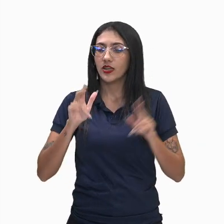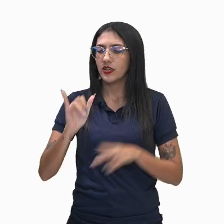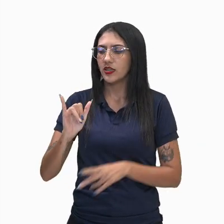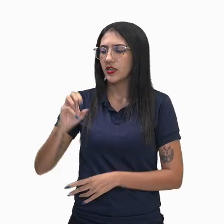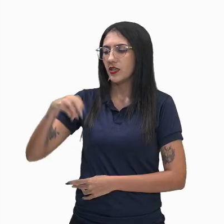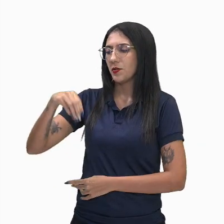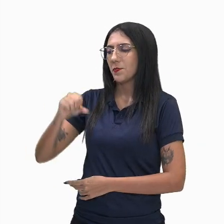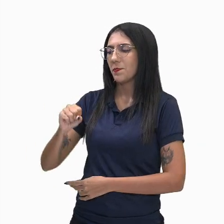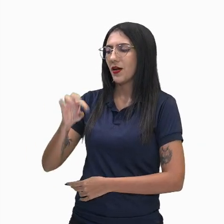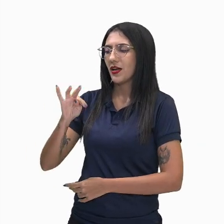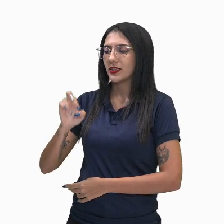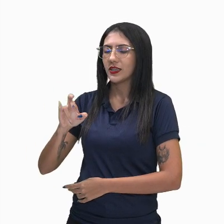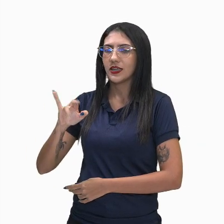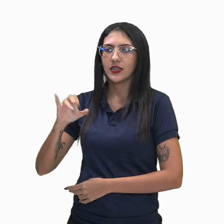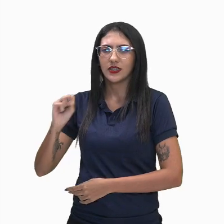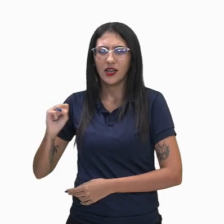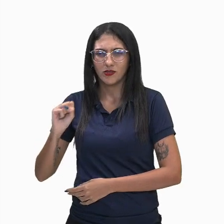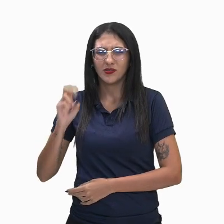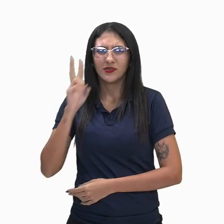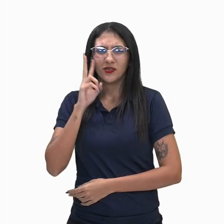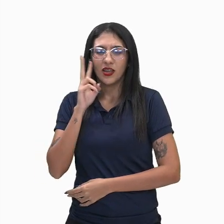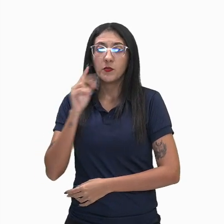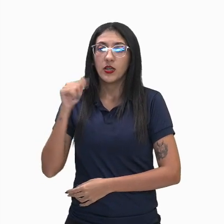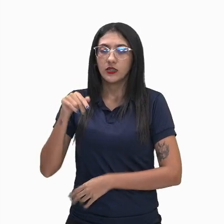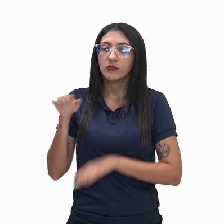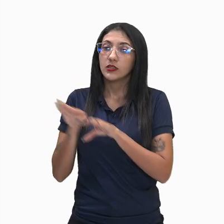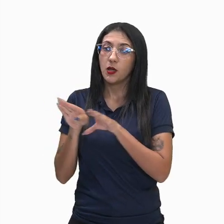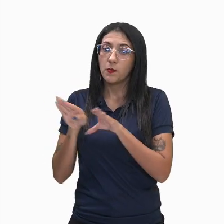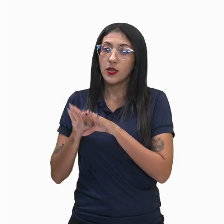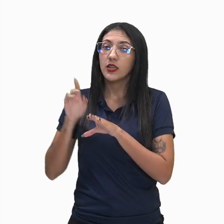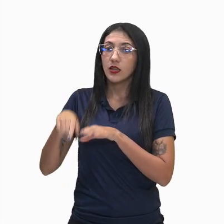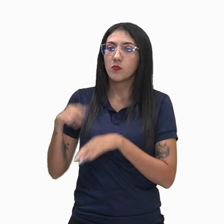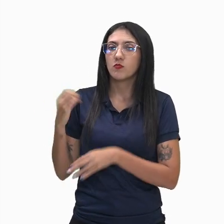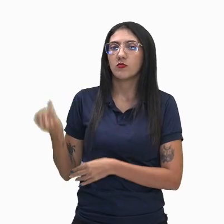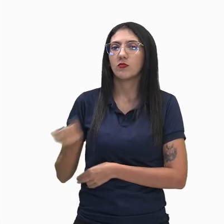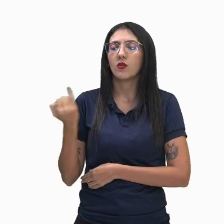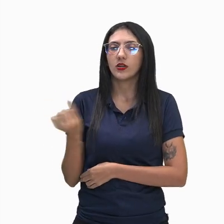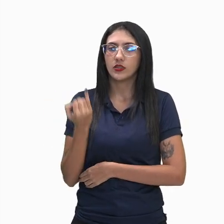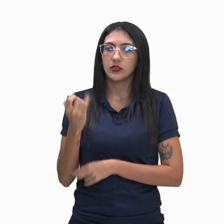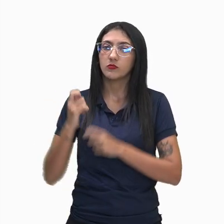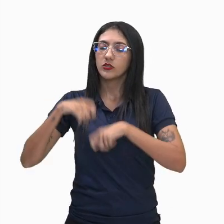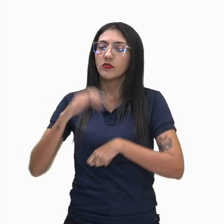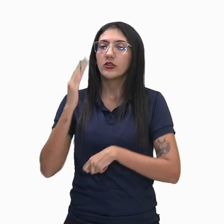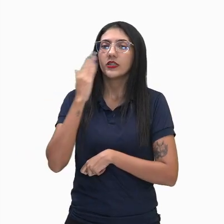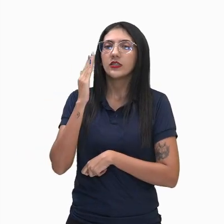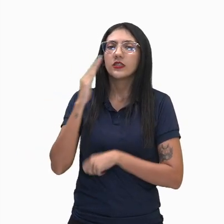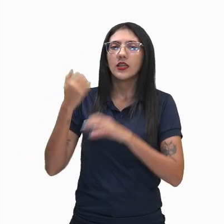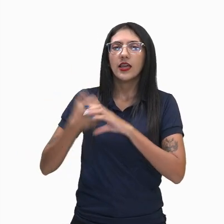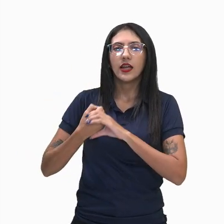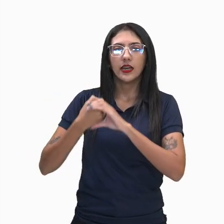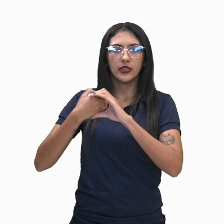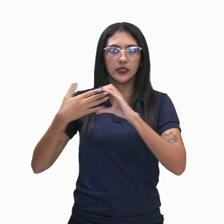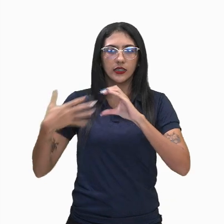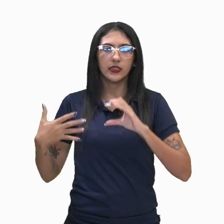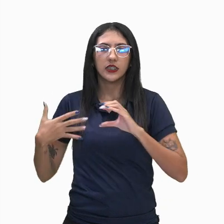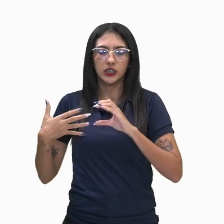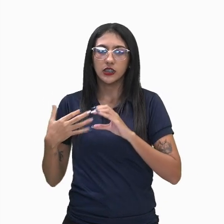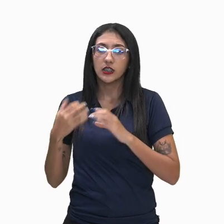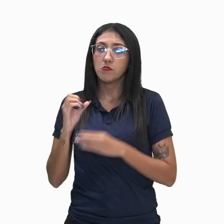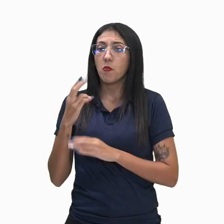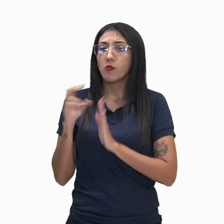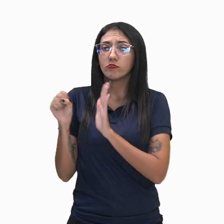fontes imateriais, que também são fundamentais para compreender os aspectos